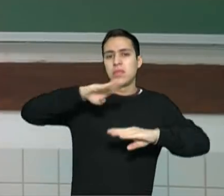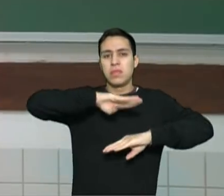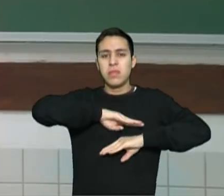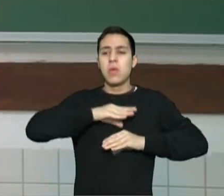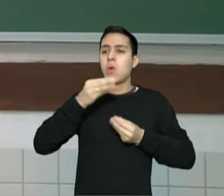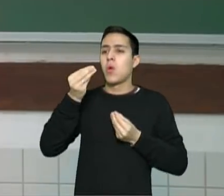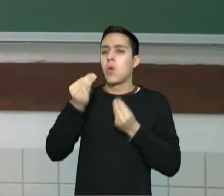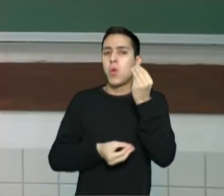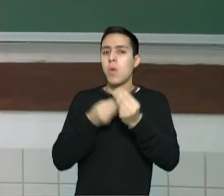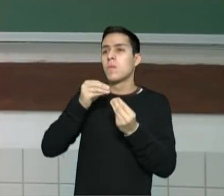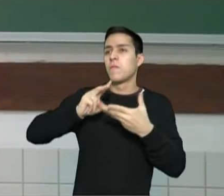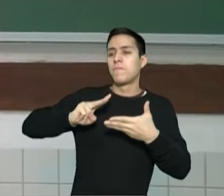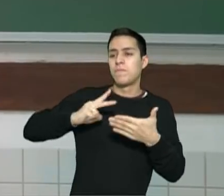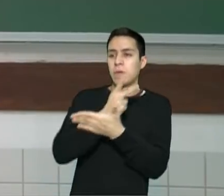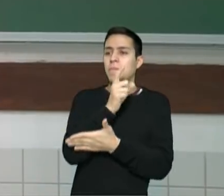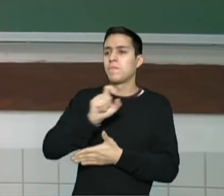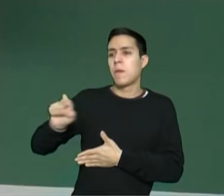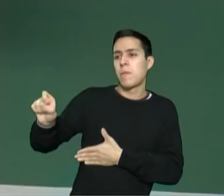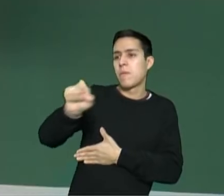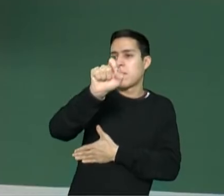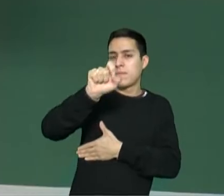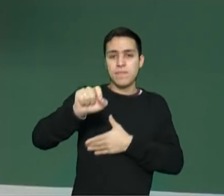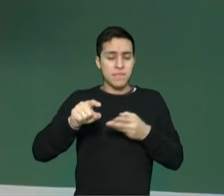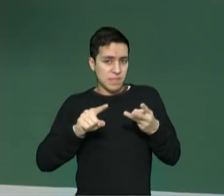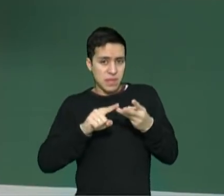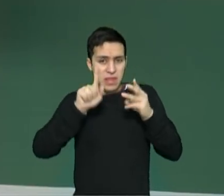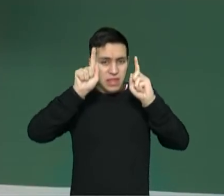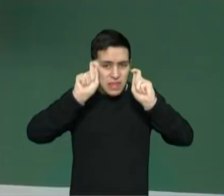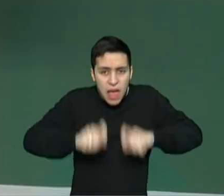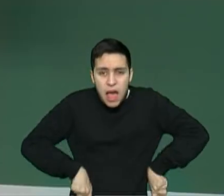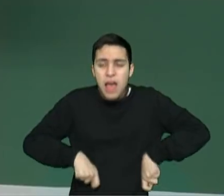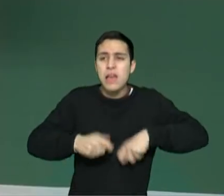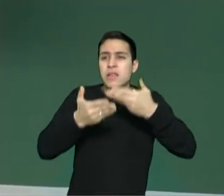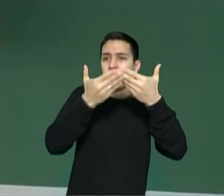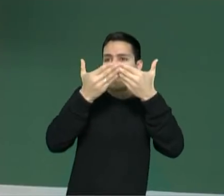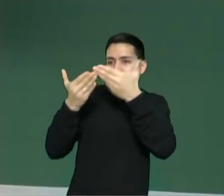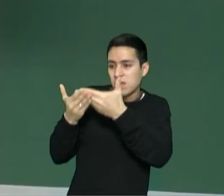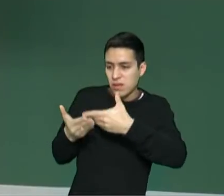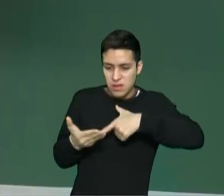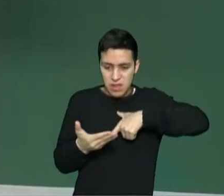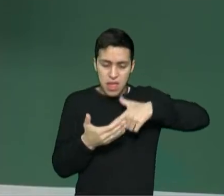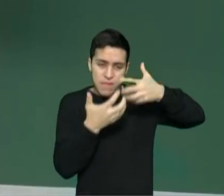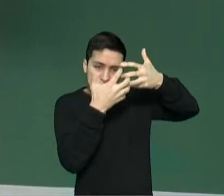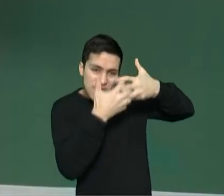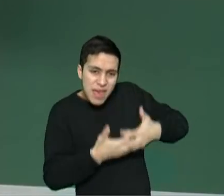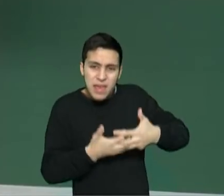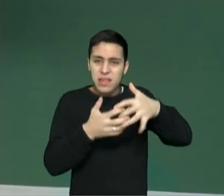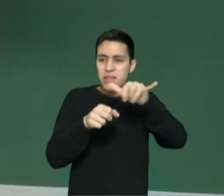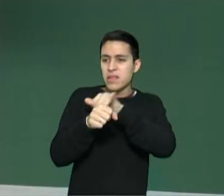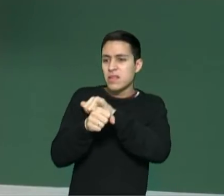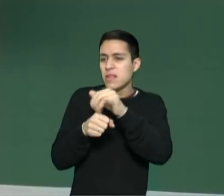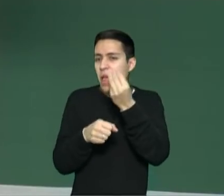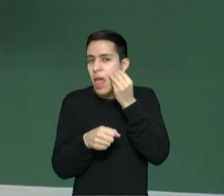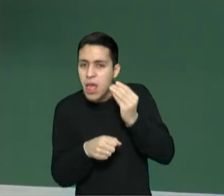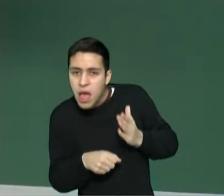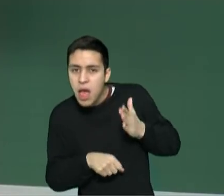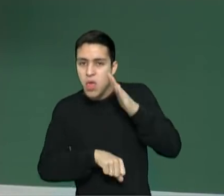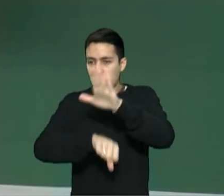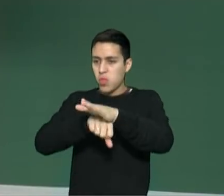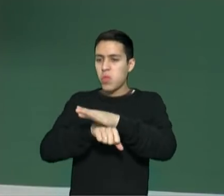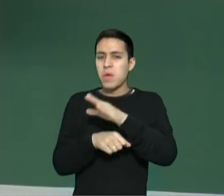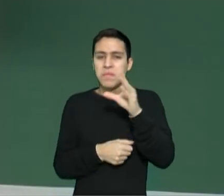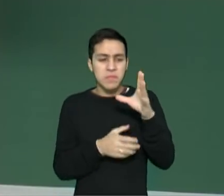como é que a coisa está correndo, talvez até estudar, eles têm vários mecanismos de fazer ajudas, montante